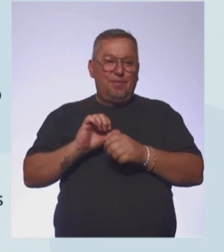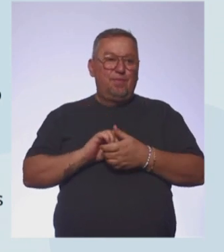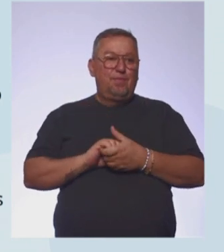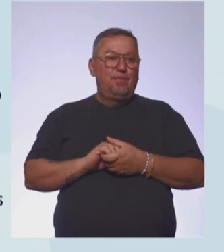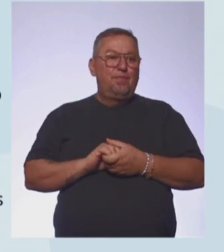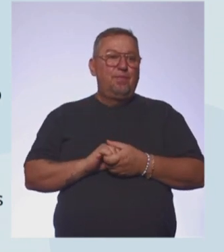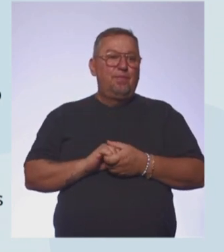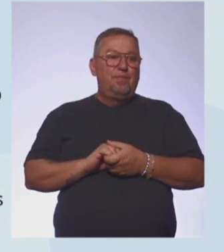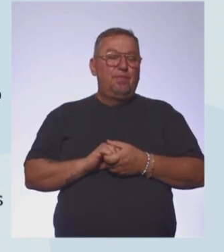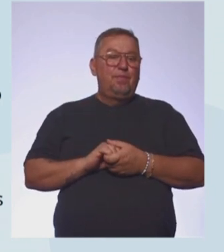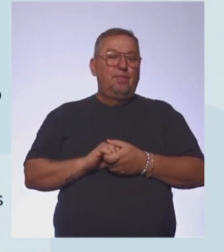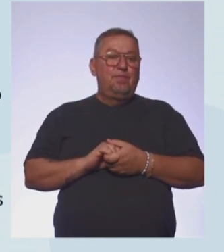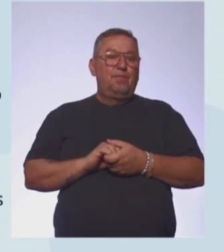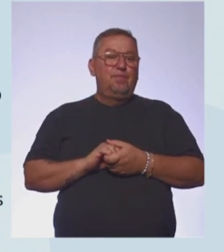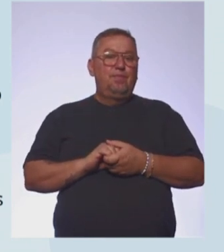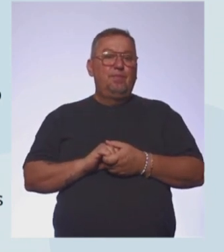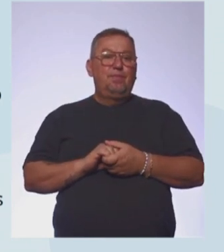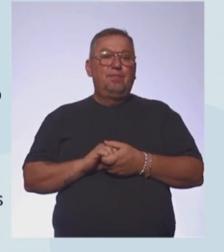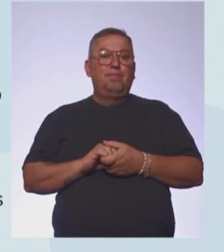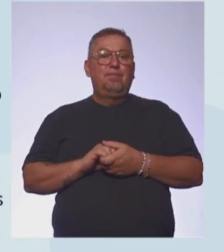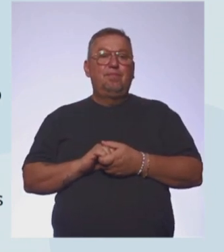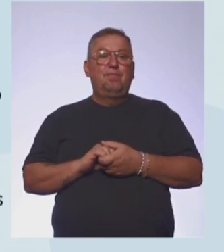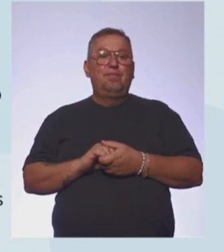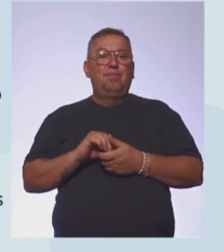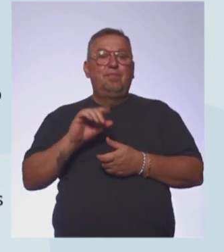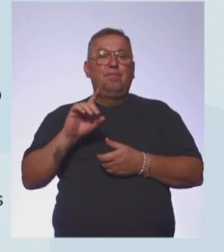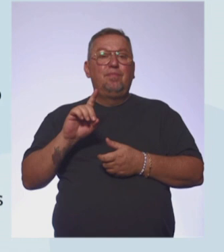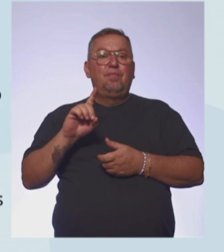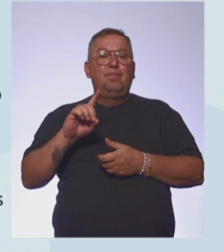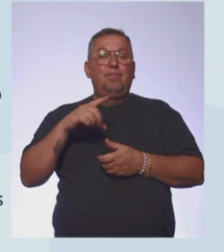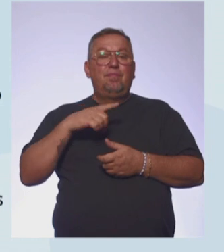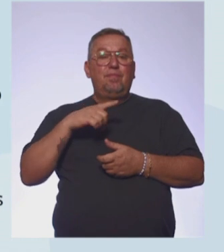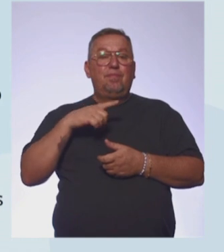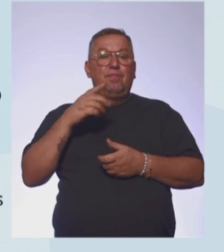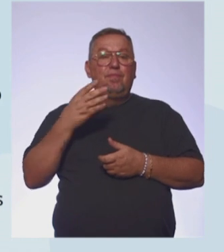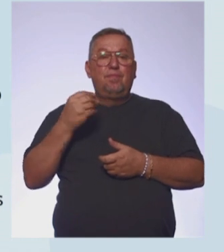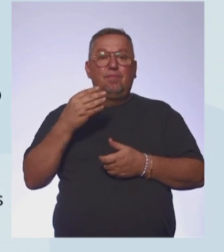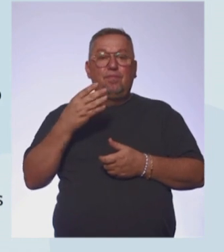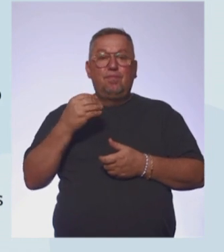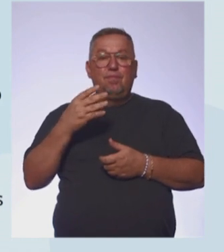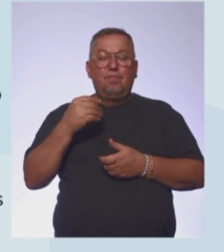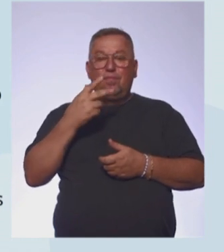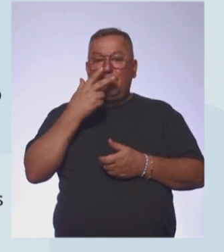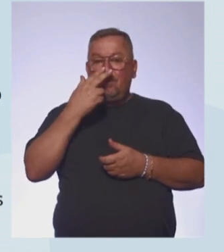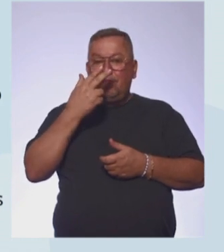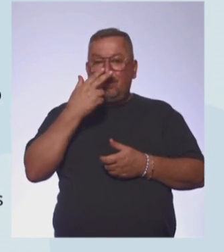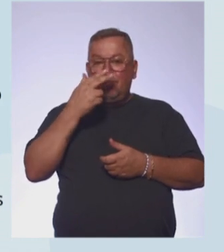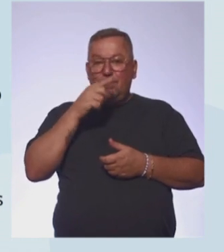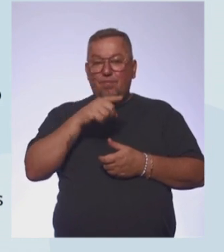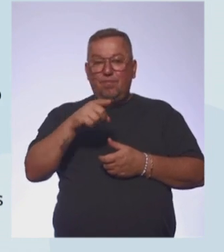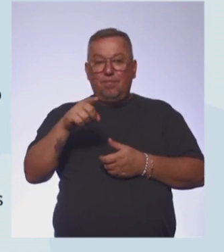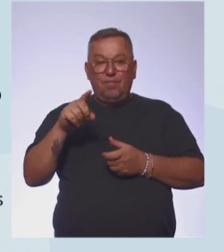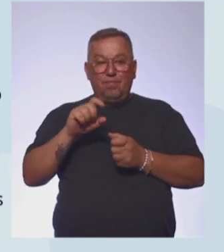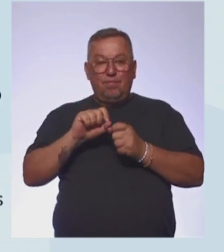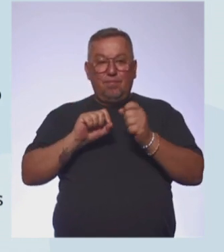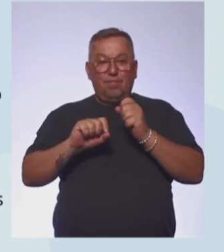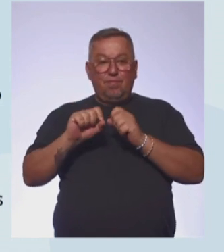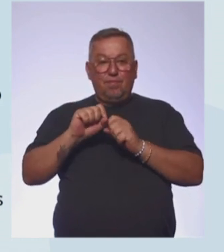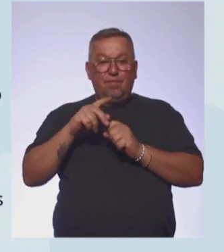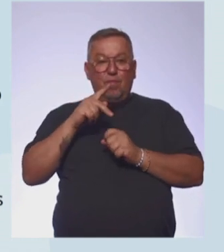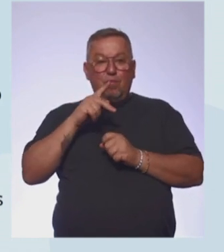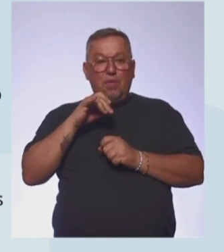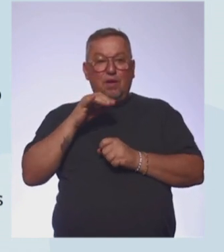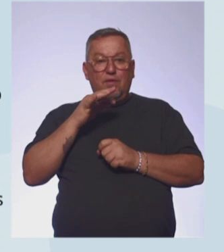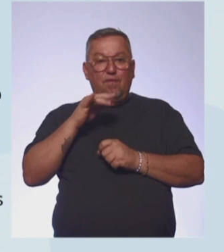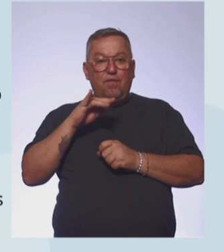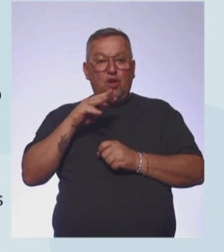ideia. E a letra D, tendo bastante semelhança àquela estabelecida entre pais e